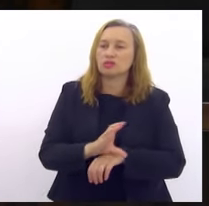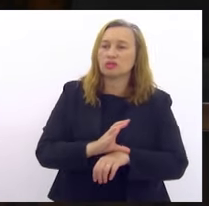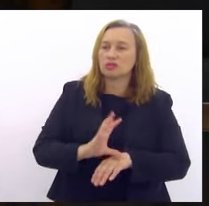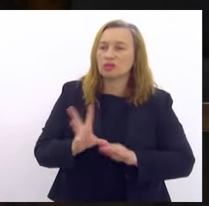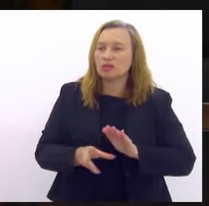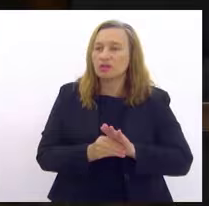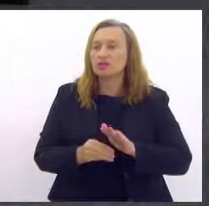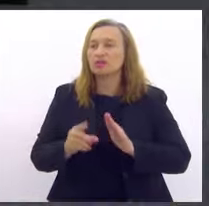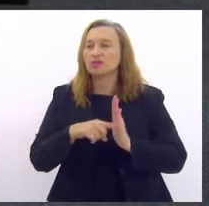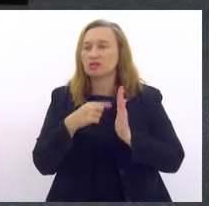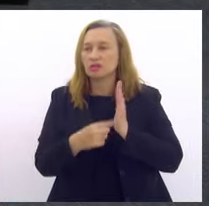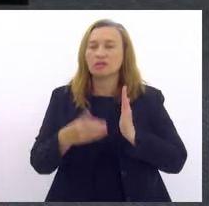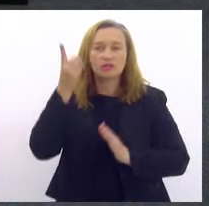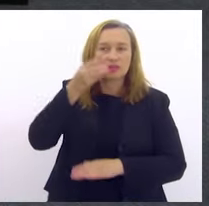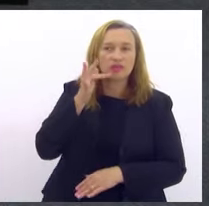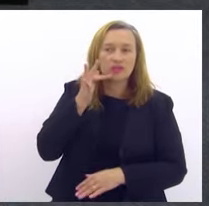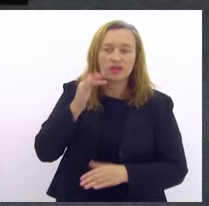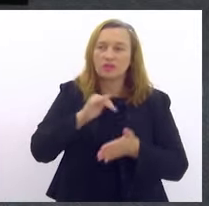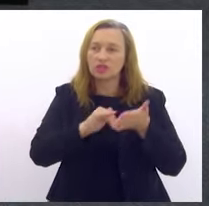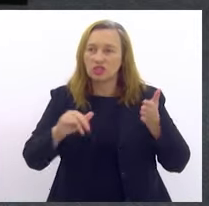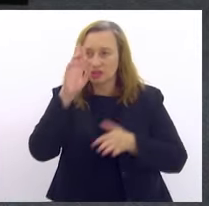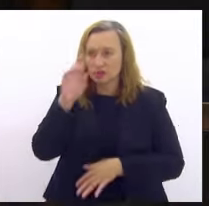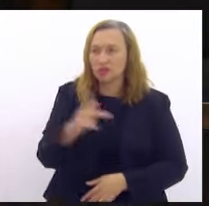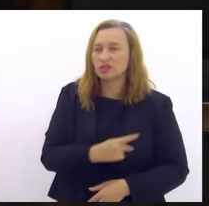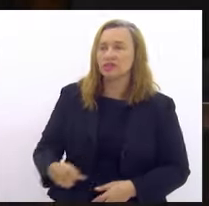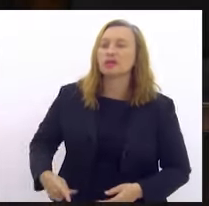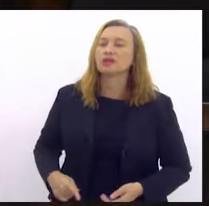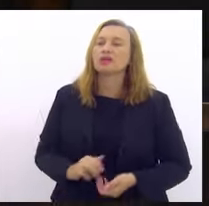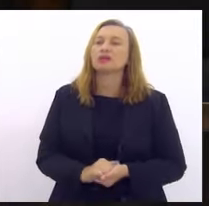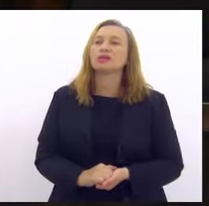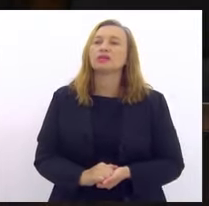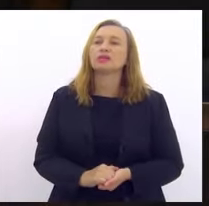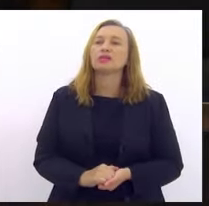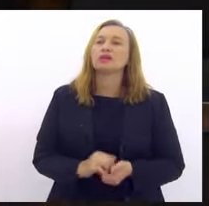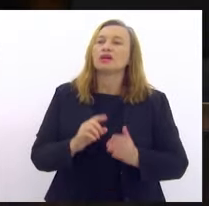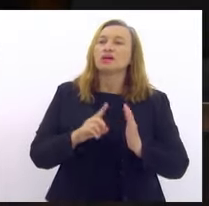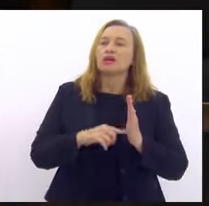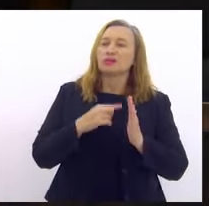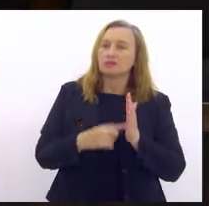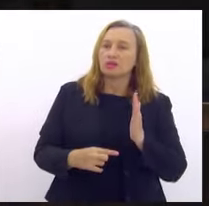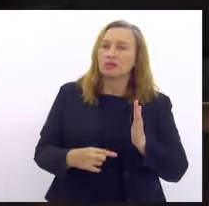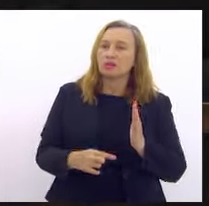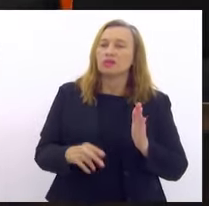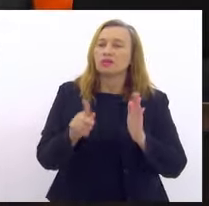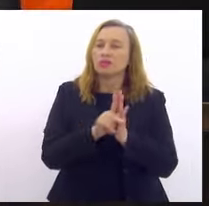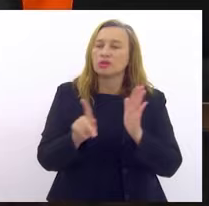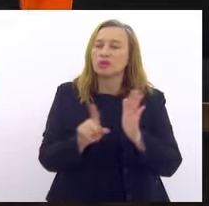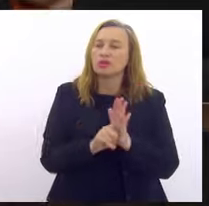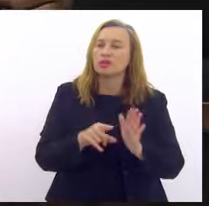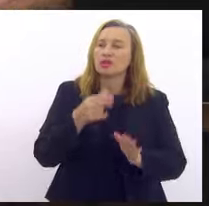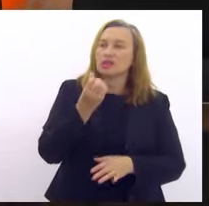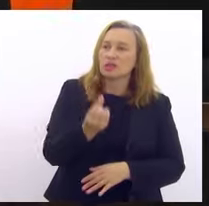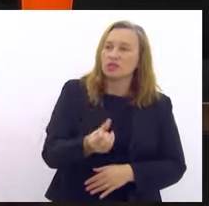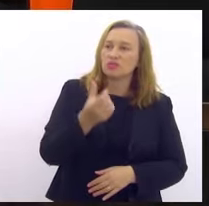deputado Jorge Felipe Neto. Pela derrubada, presidente. Veto parcial oposto ao projeto de lei número